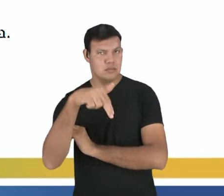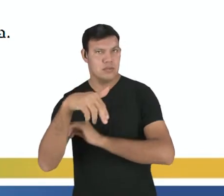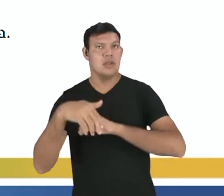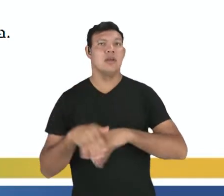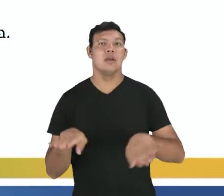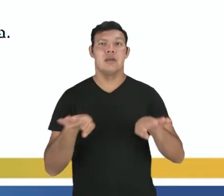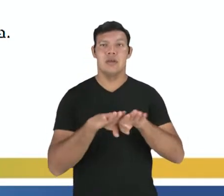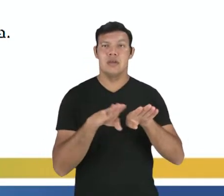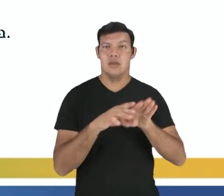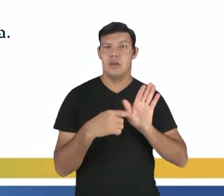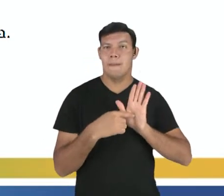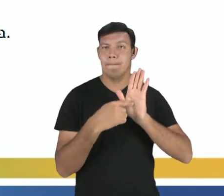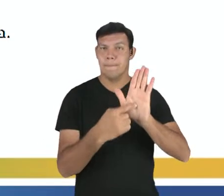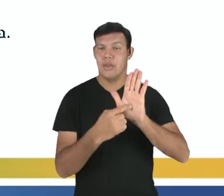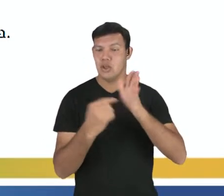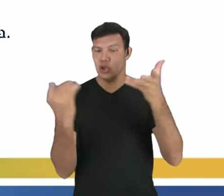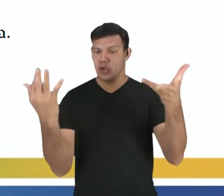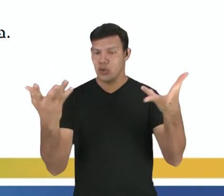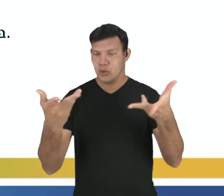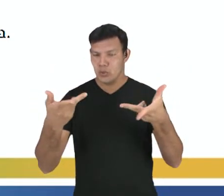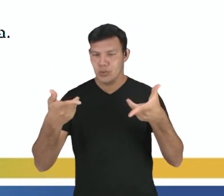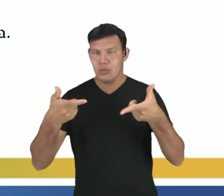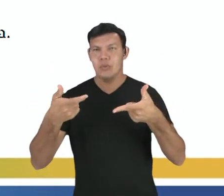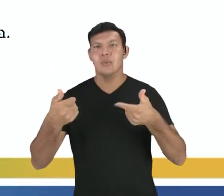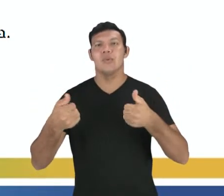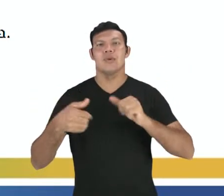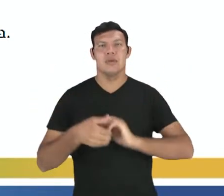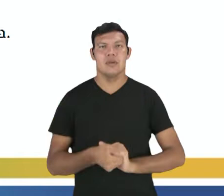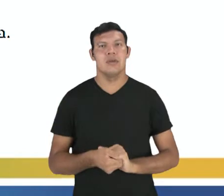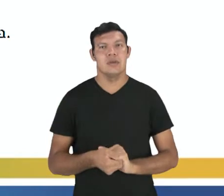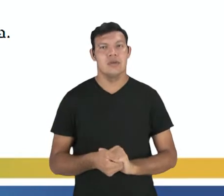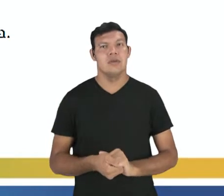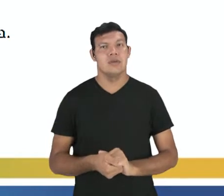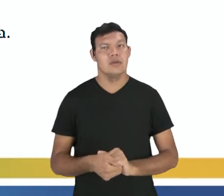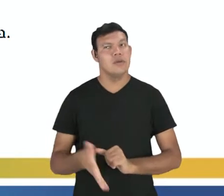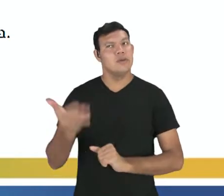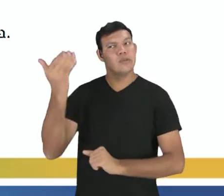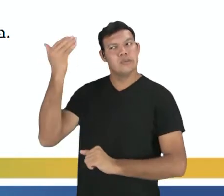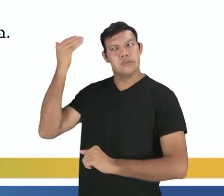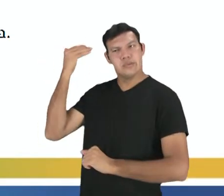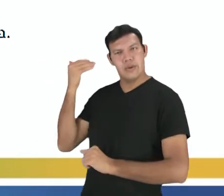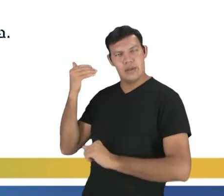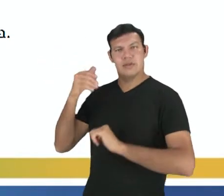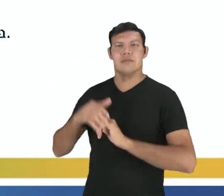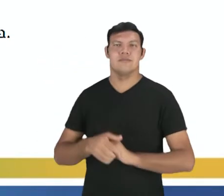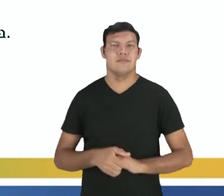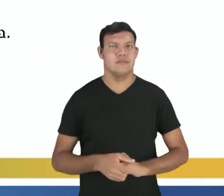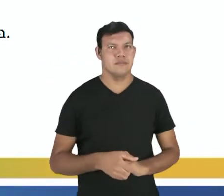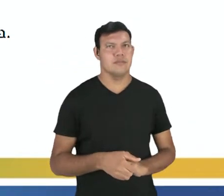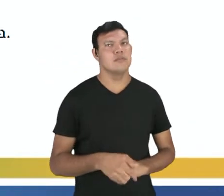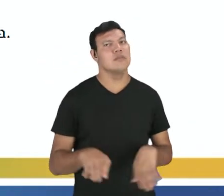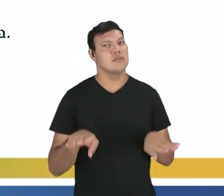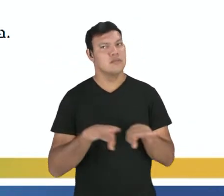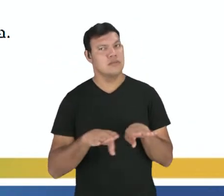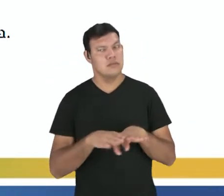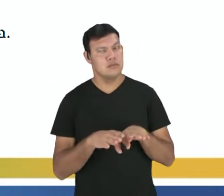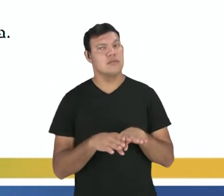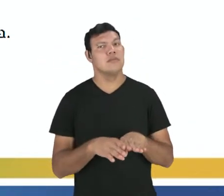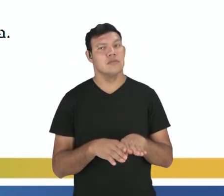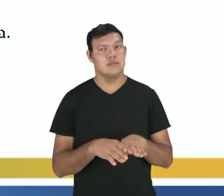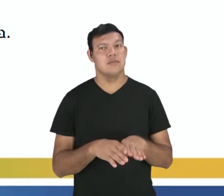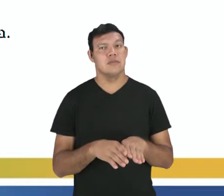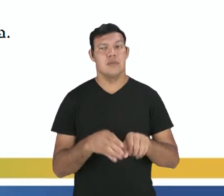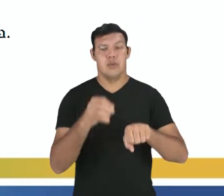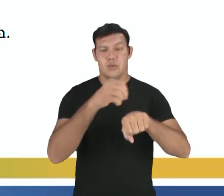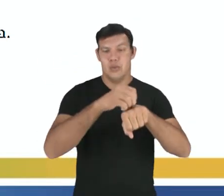Também vai expressar habilidade, mas habilidade no passado. Também pode indicar